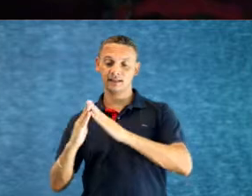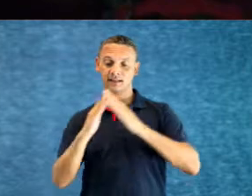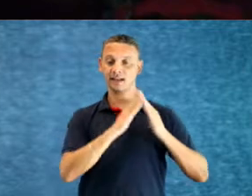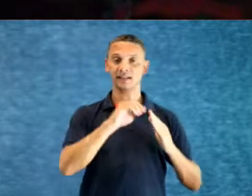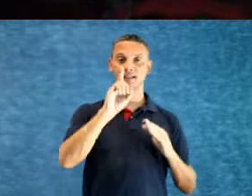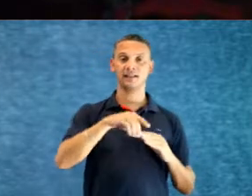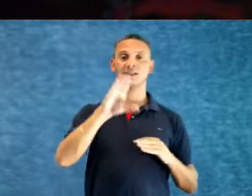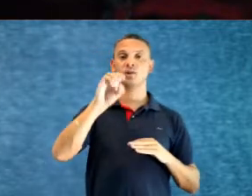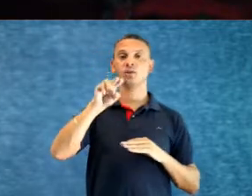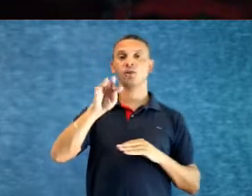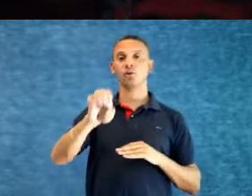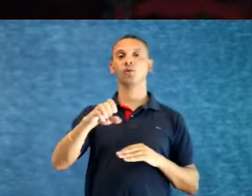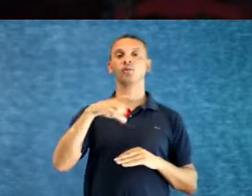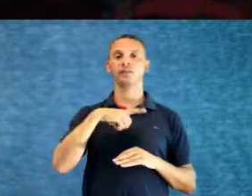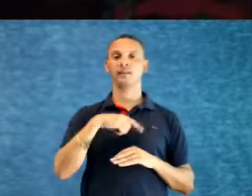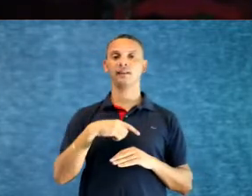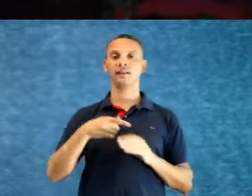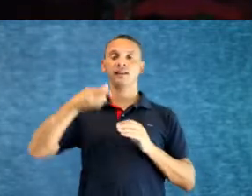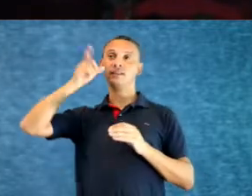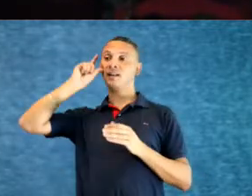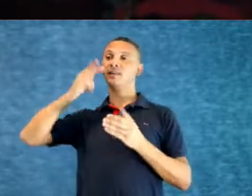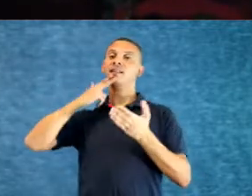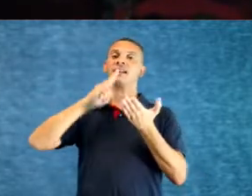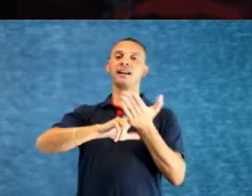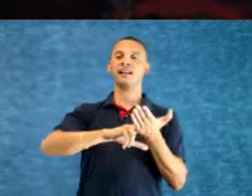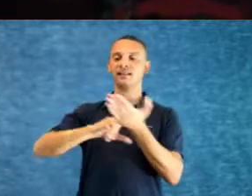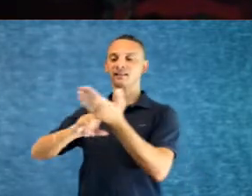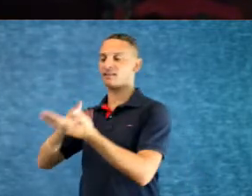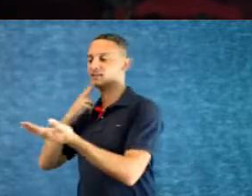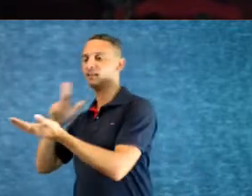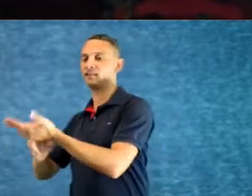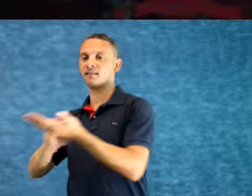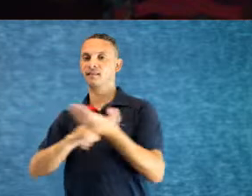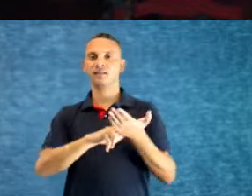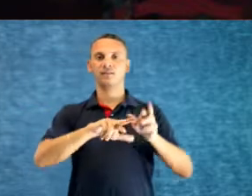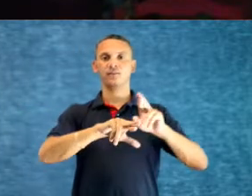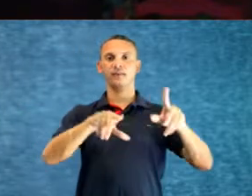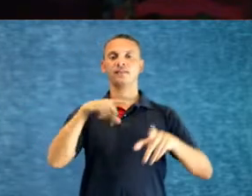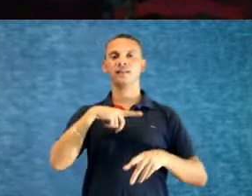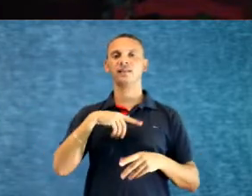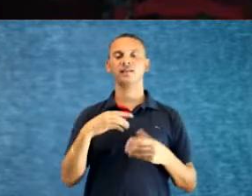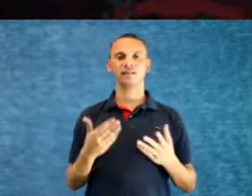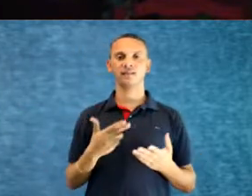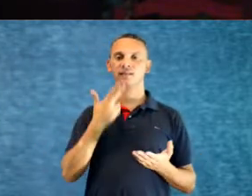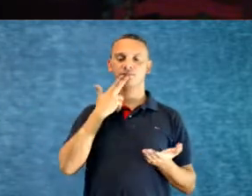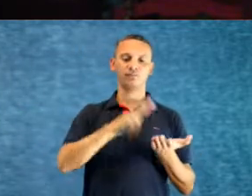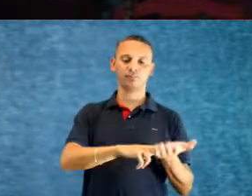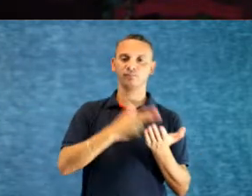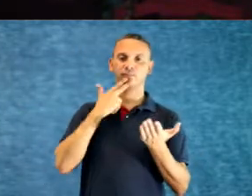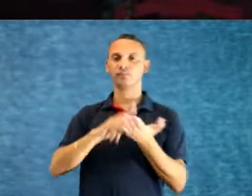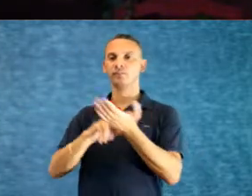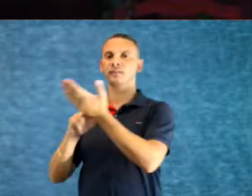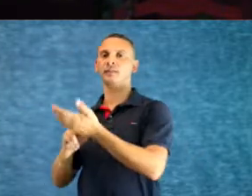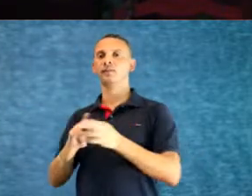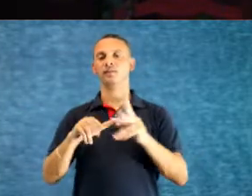Devaux, tinha, sabe? Ela tem todo um respeito pela Clotilde Devaux, a mulher que ele amava, etc. Então, é por